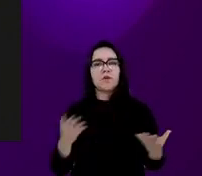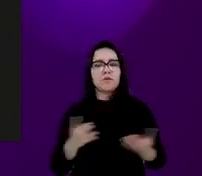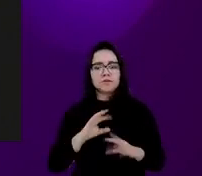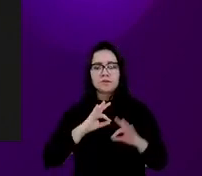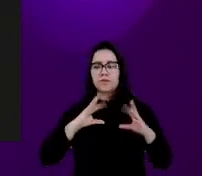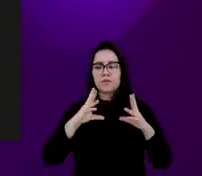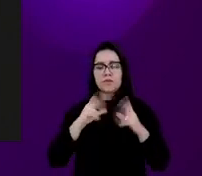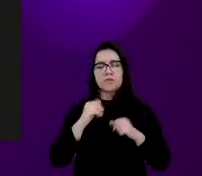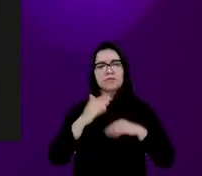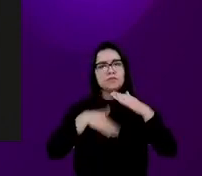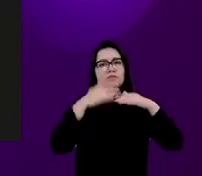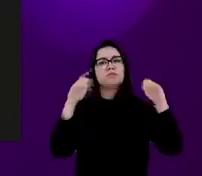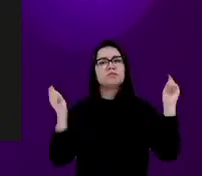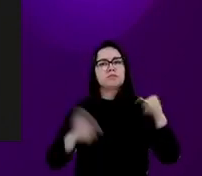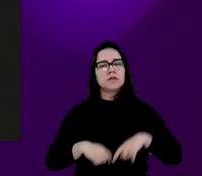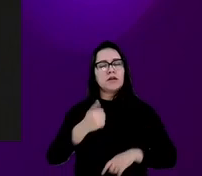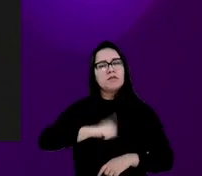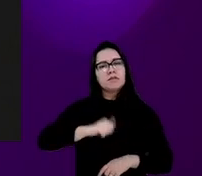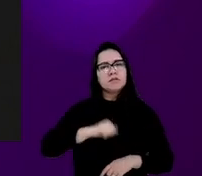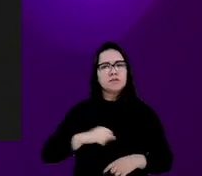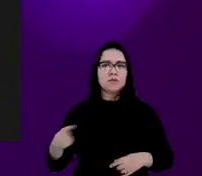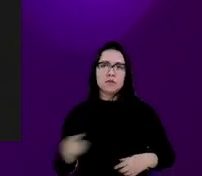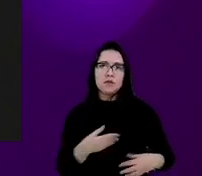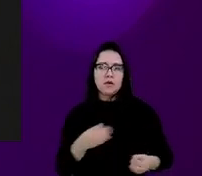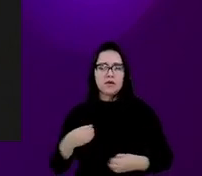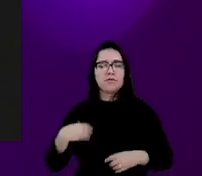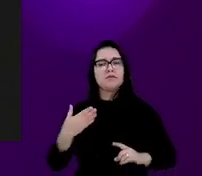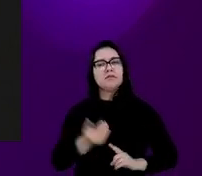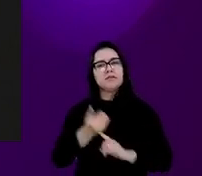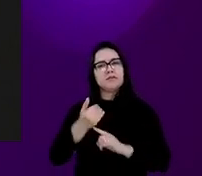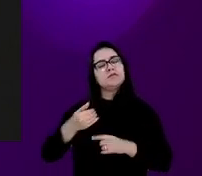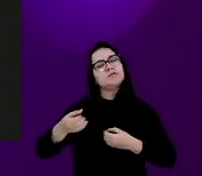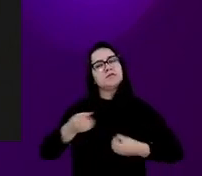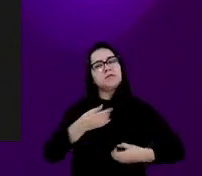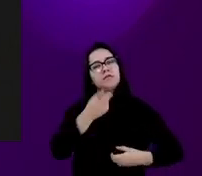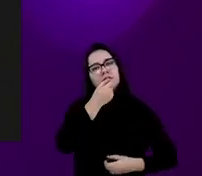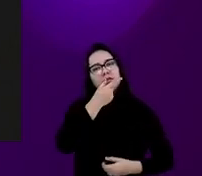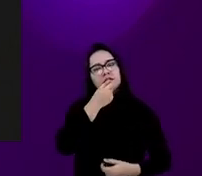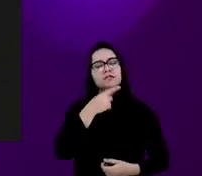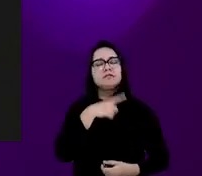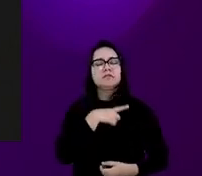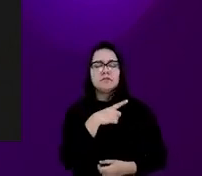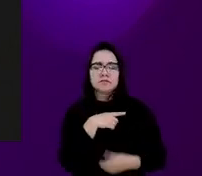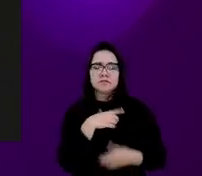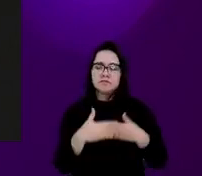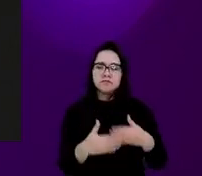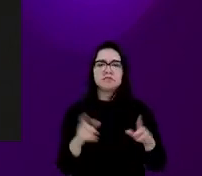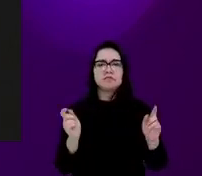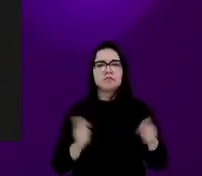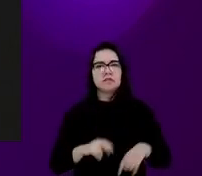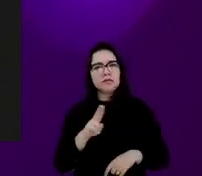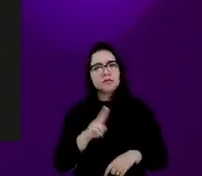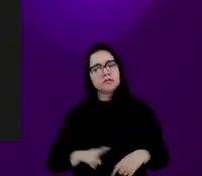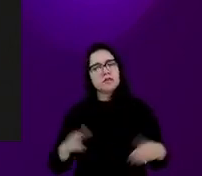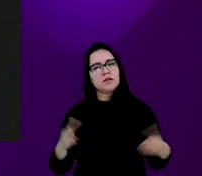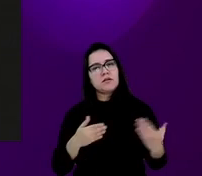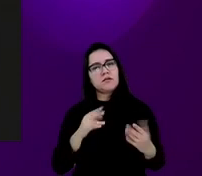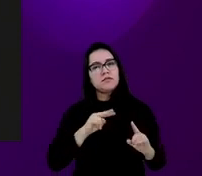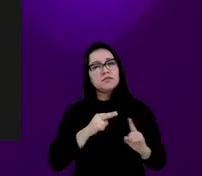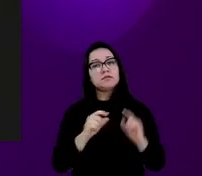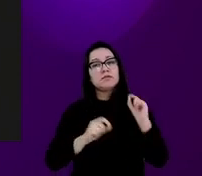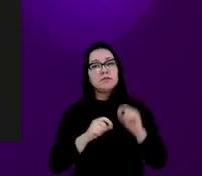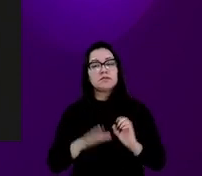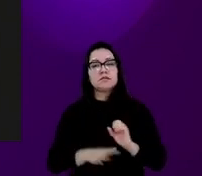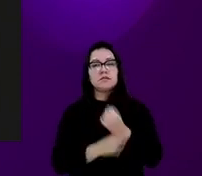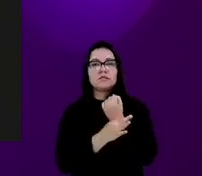acho que a avaliação de novas tecnologias, de novos medicamentos e etc., tudo vem evoluindo exatamente visando a segurança e o